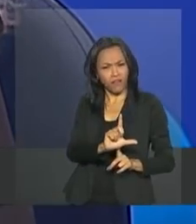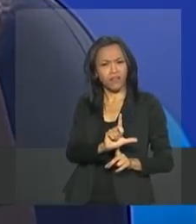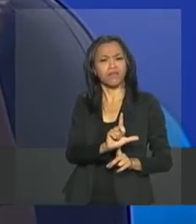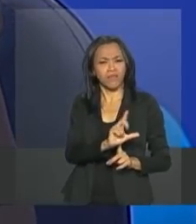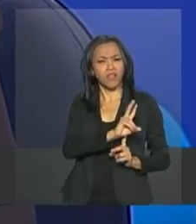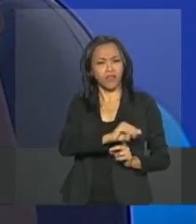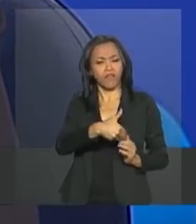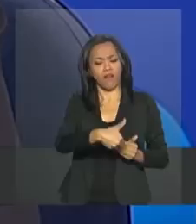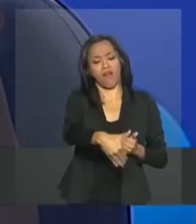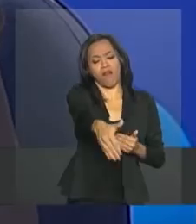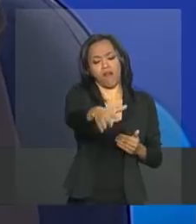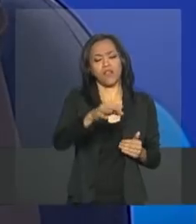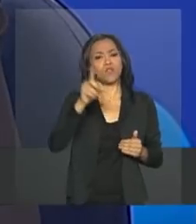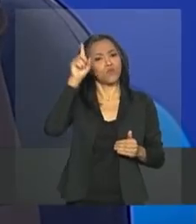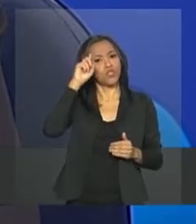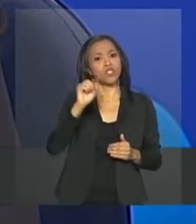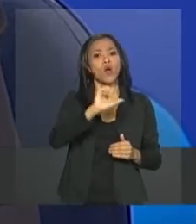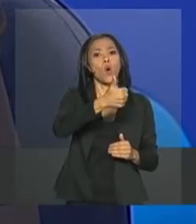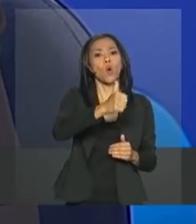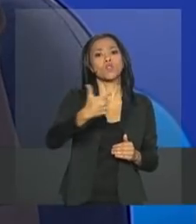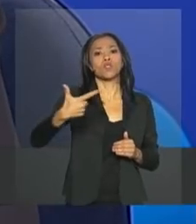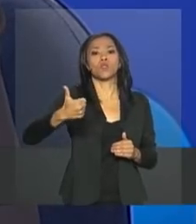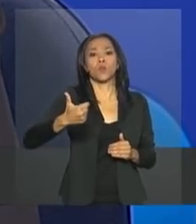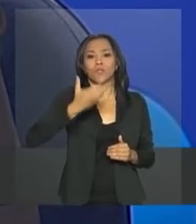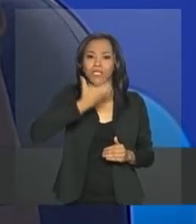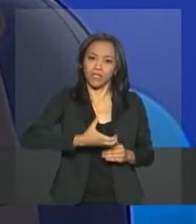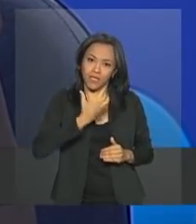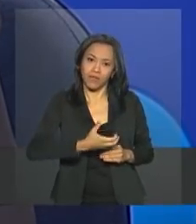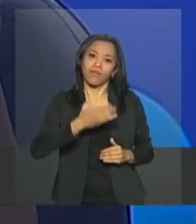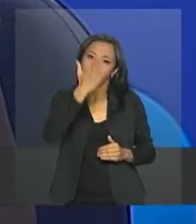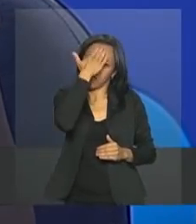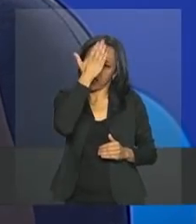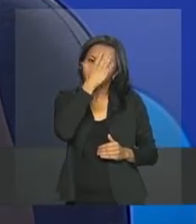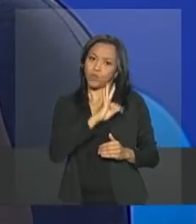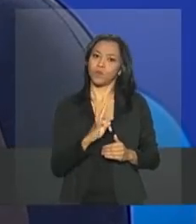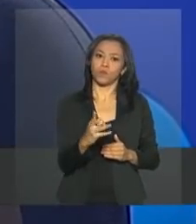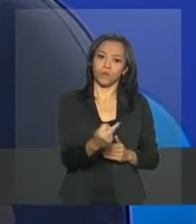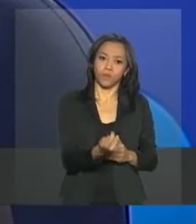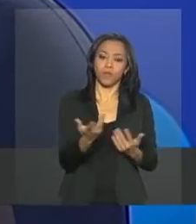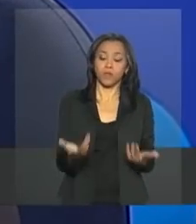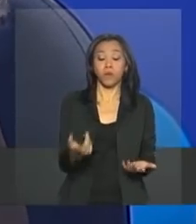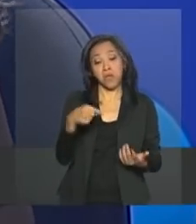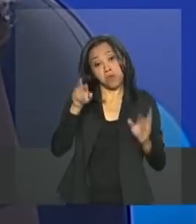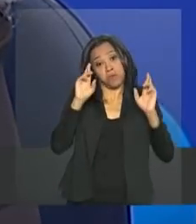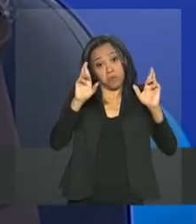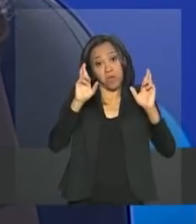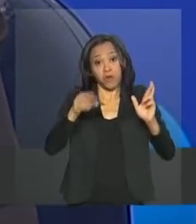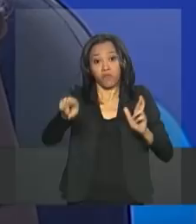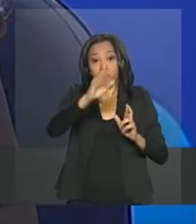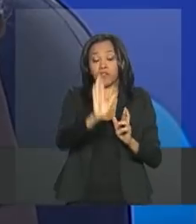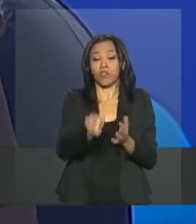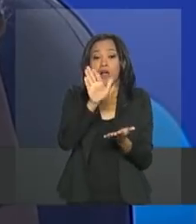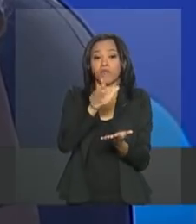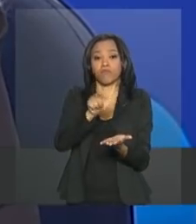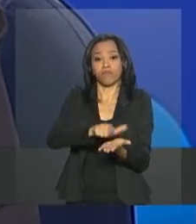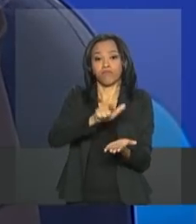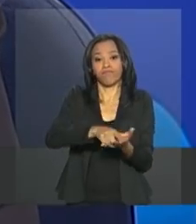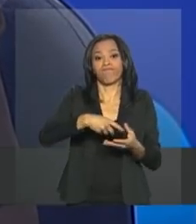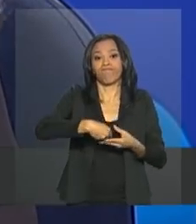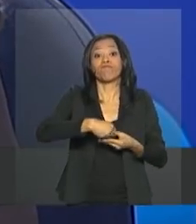acontecerá em 11 e 12 de dezembro né vocês terão espero que já tenham recebido aí há